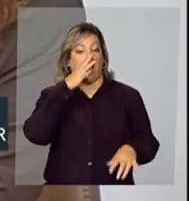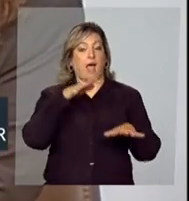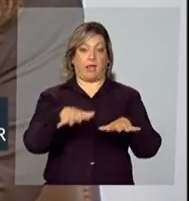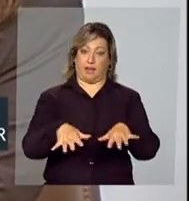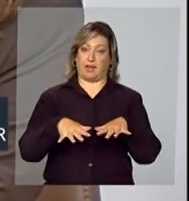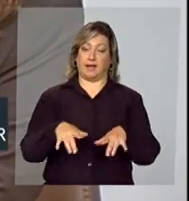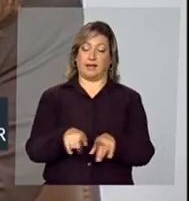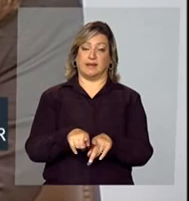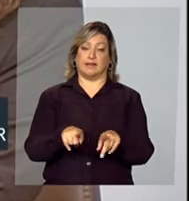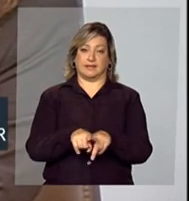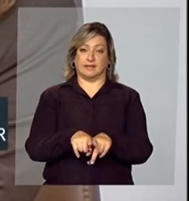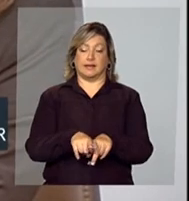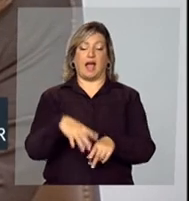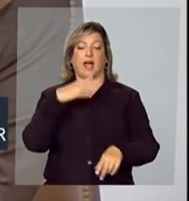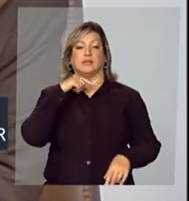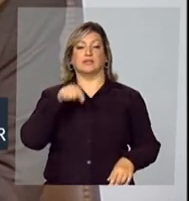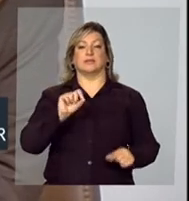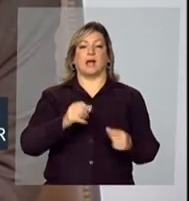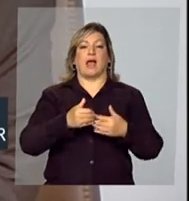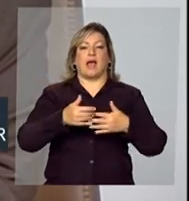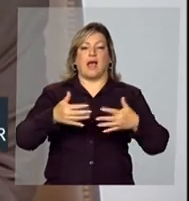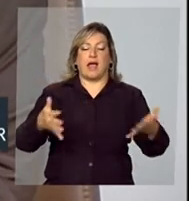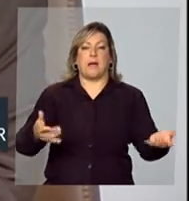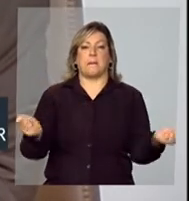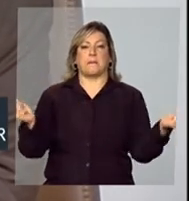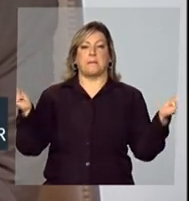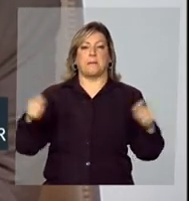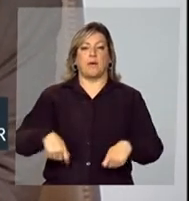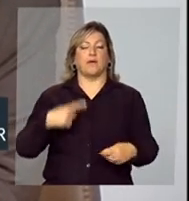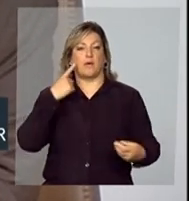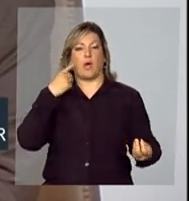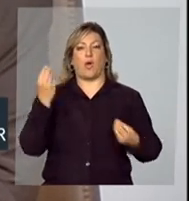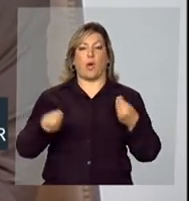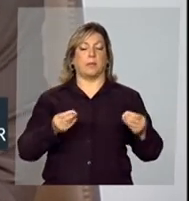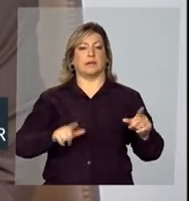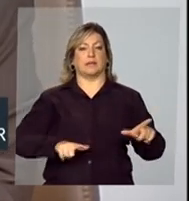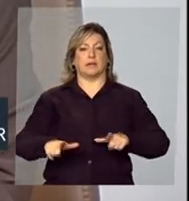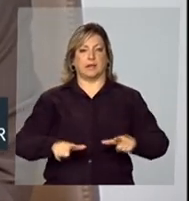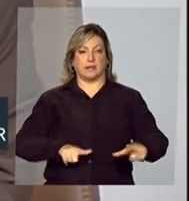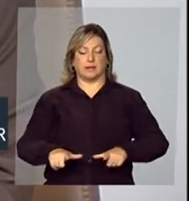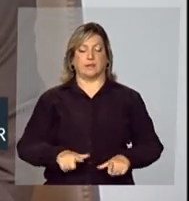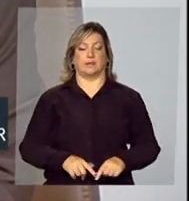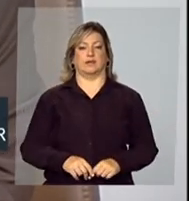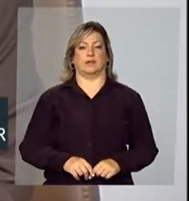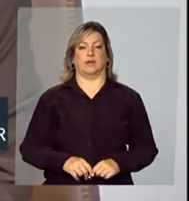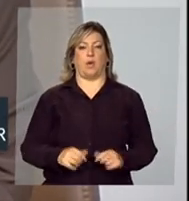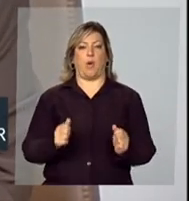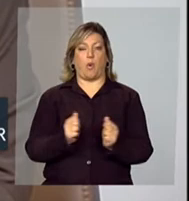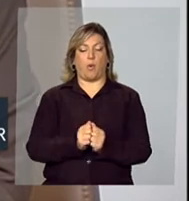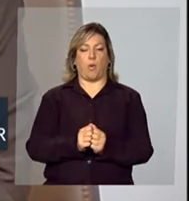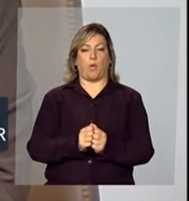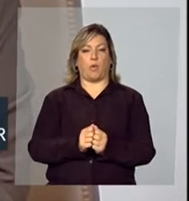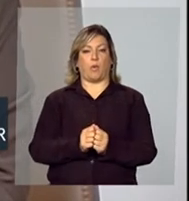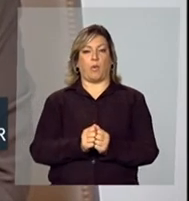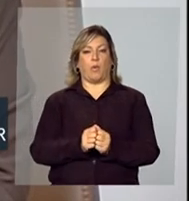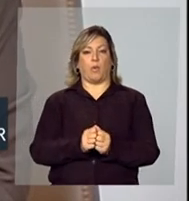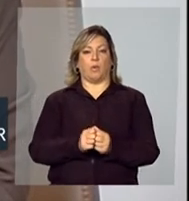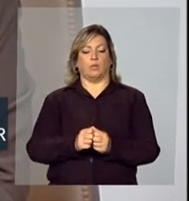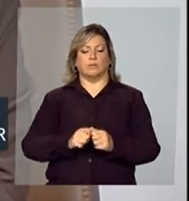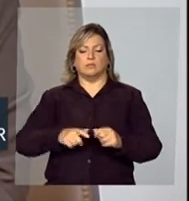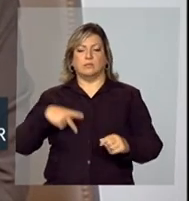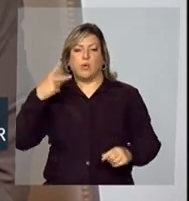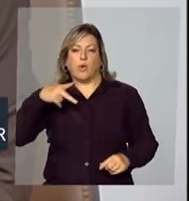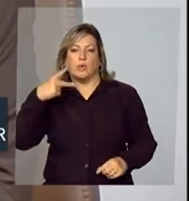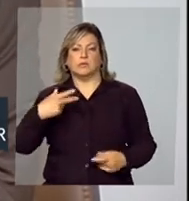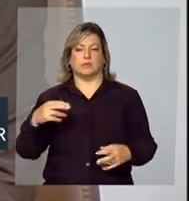atenção e acho que abre uma possibilidade também para trabalhar nos tanto com medidas nesse sentido mas também